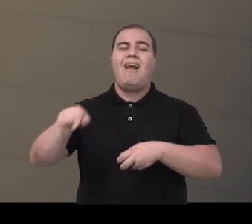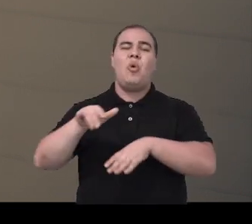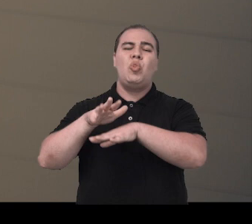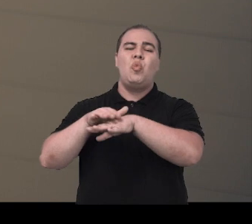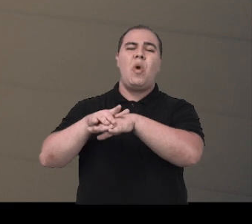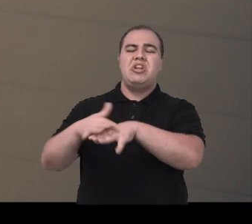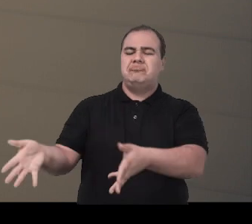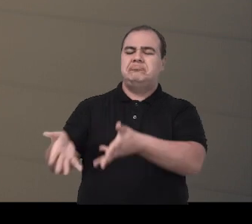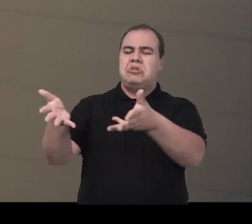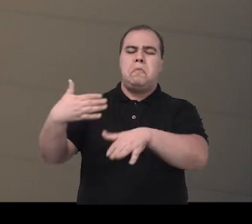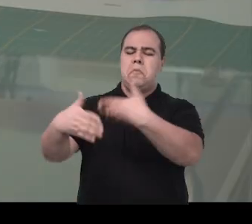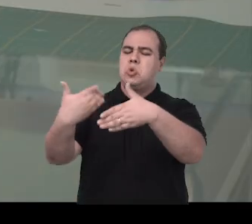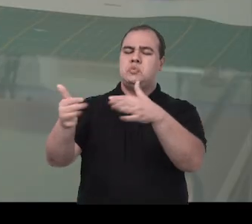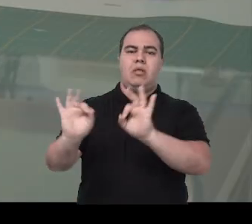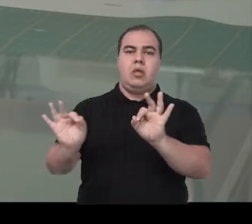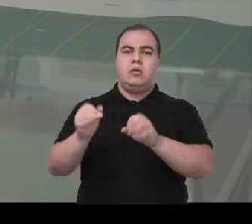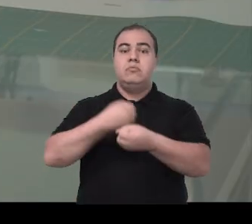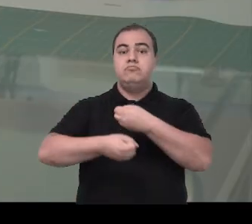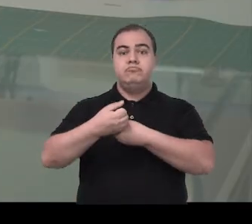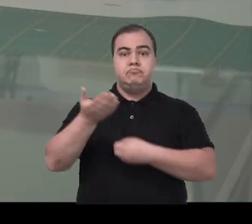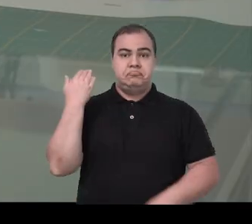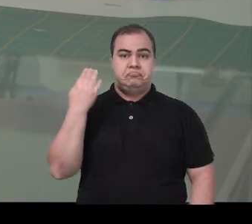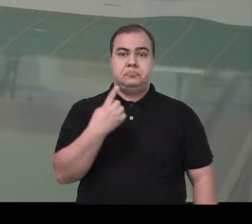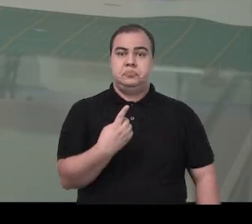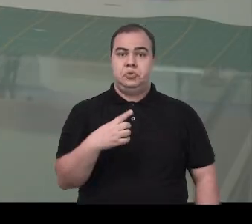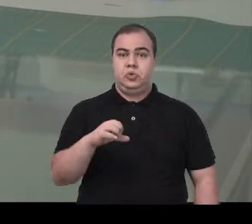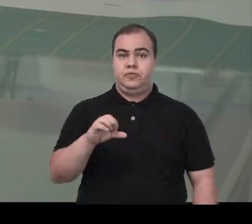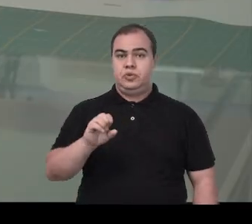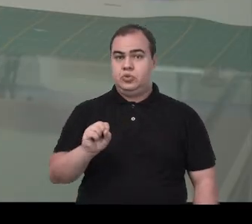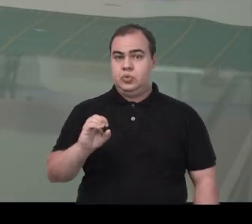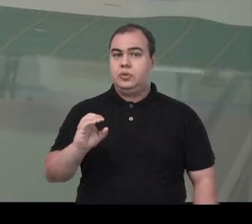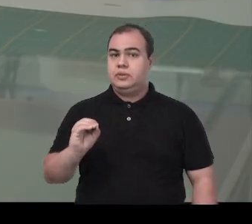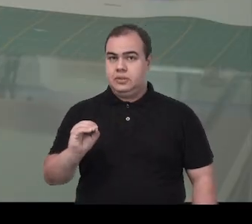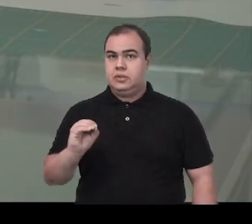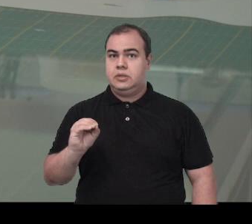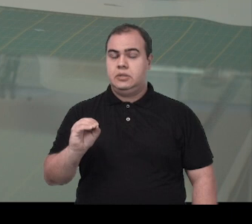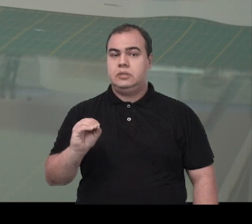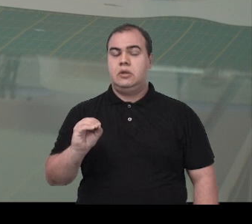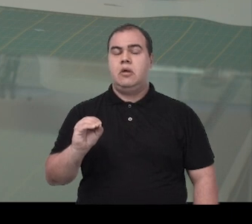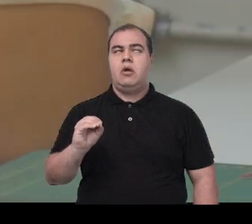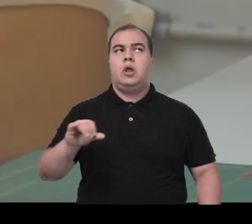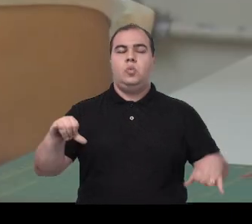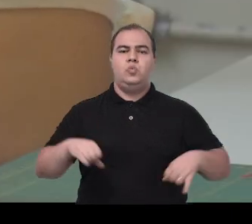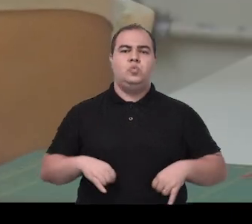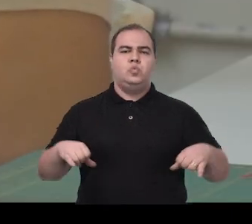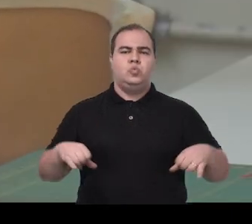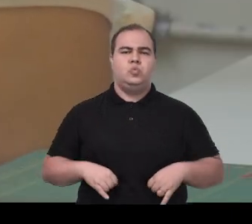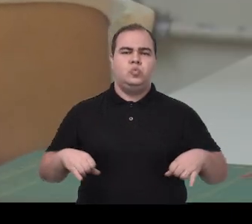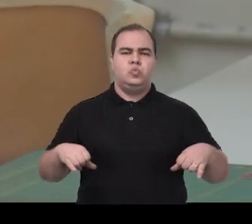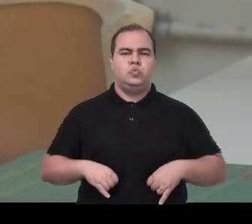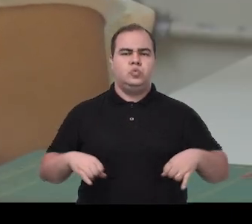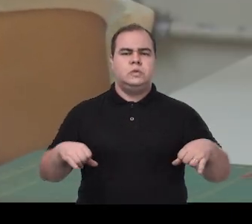que não produzia para a sociedade. Em 80, foi antes, né, da reforma psiquiátrica, né? Que sim, era muito